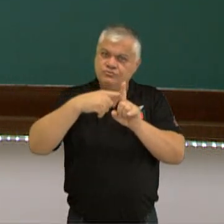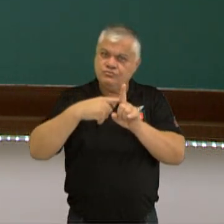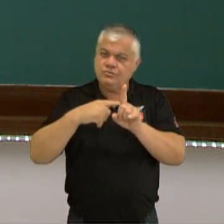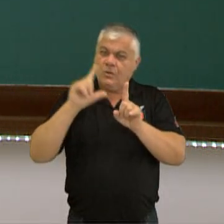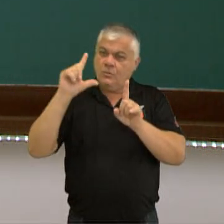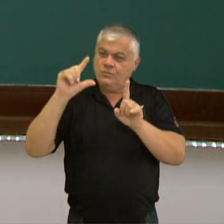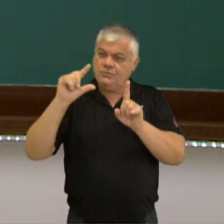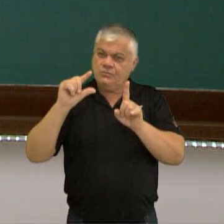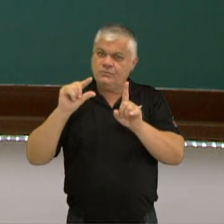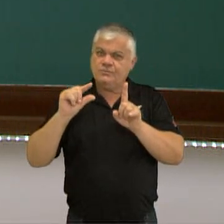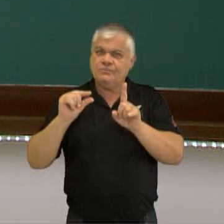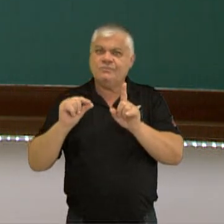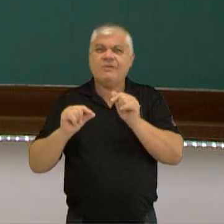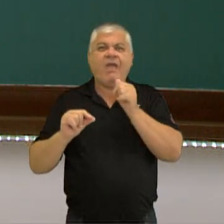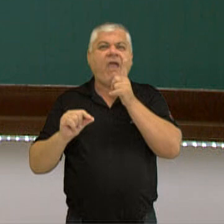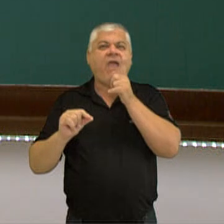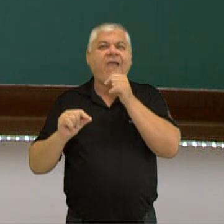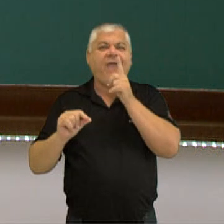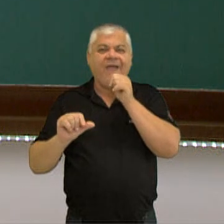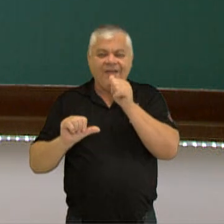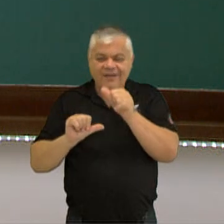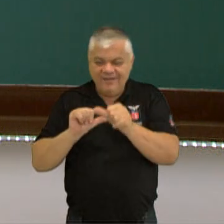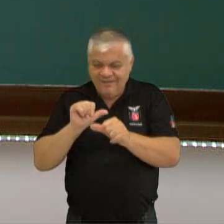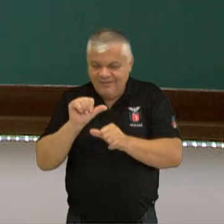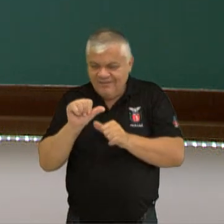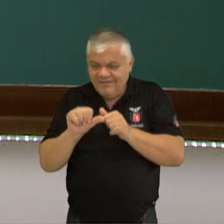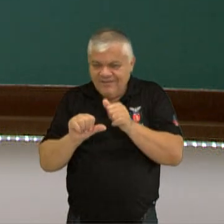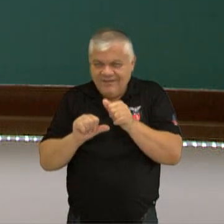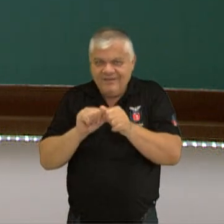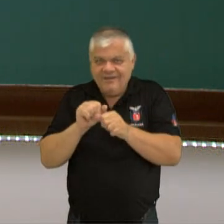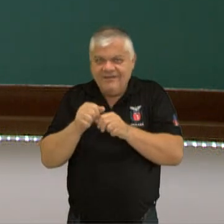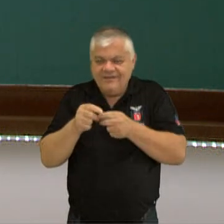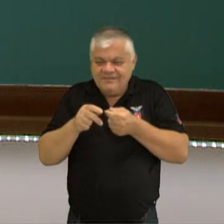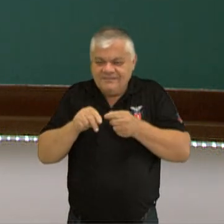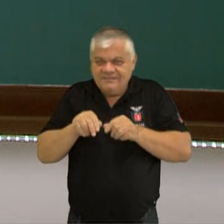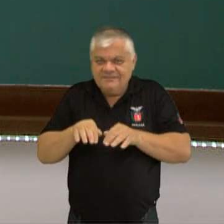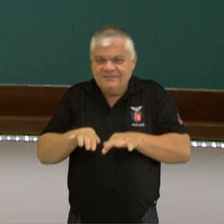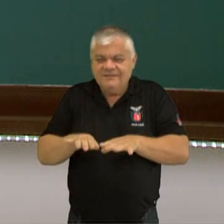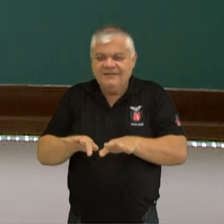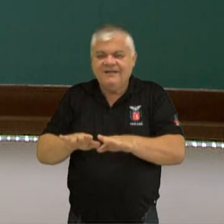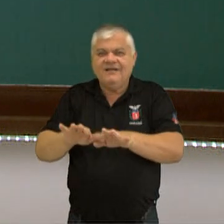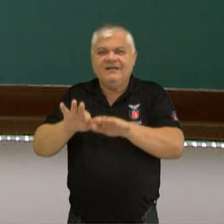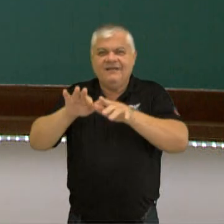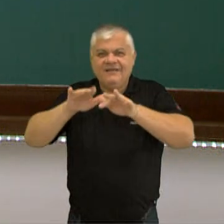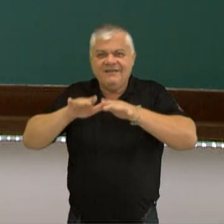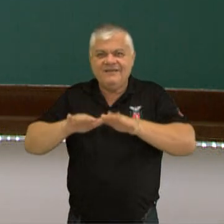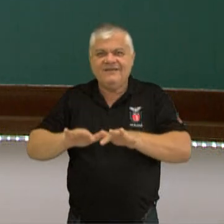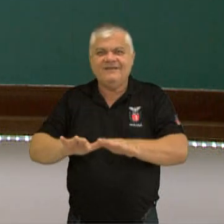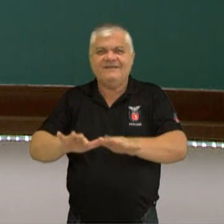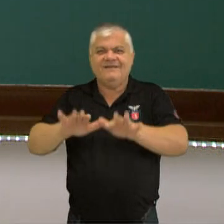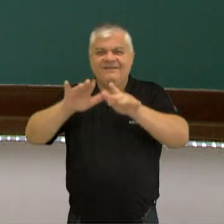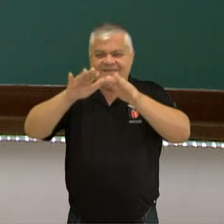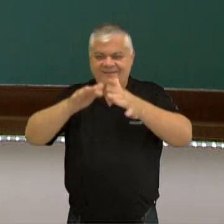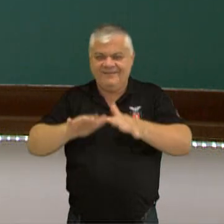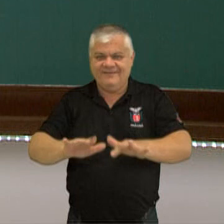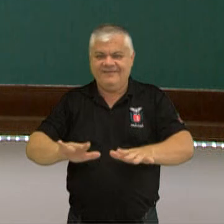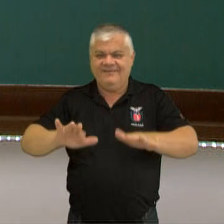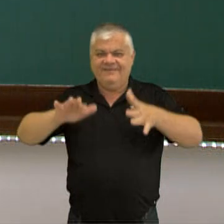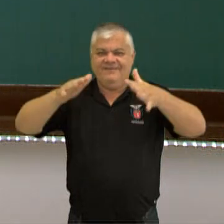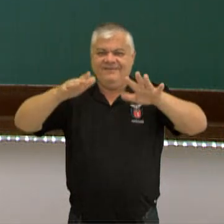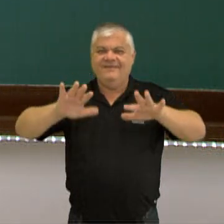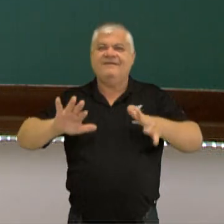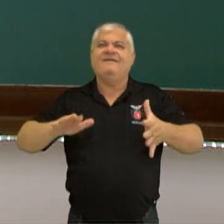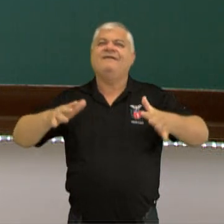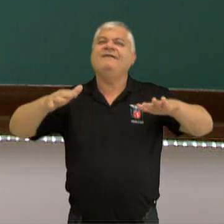a água pudesse permanecer no estado líquido e se acumular, formando os oceanos